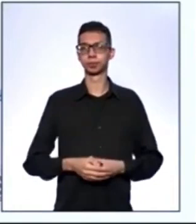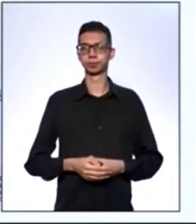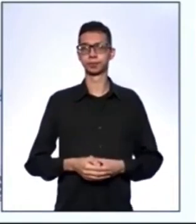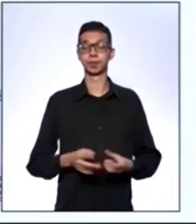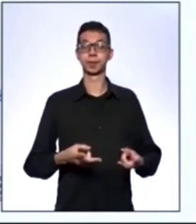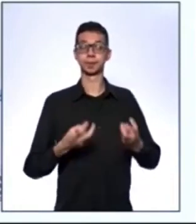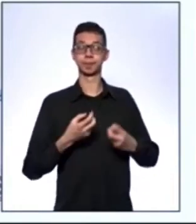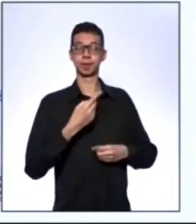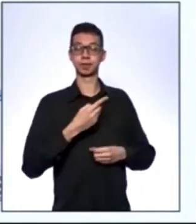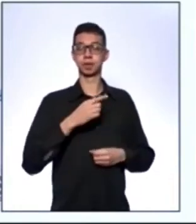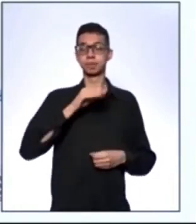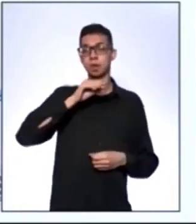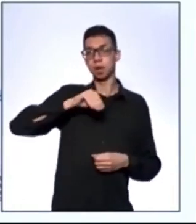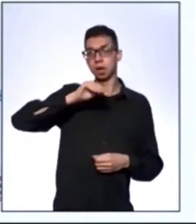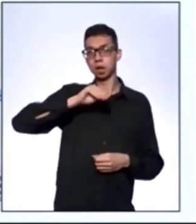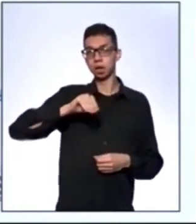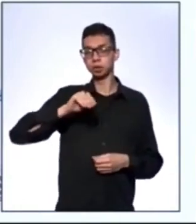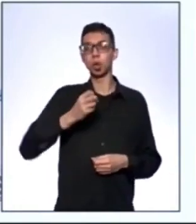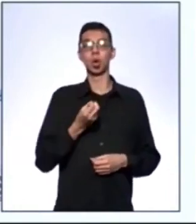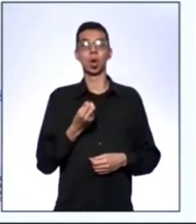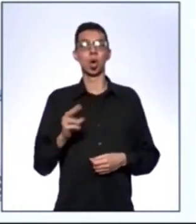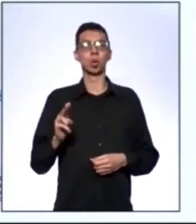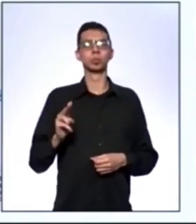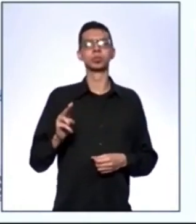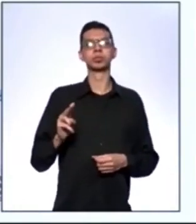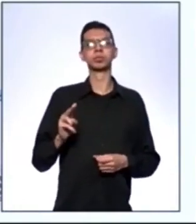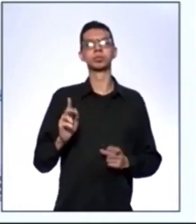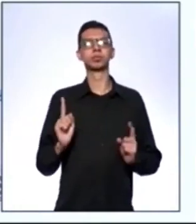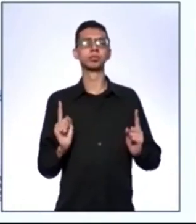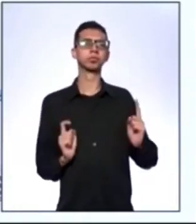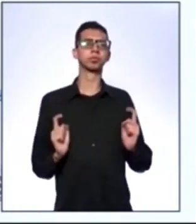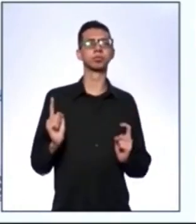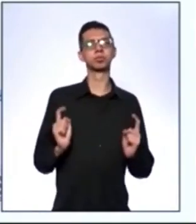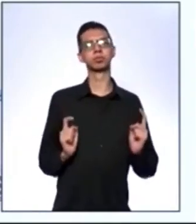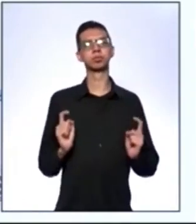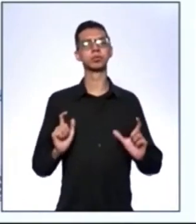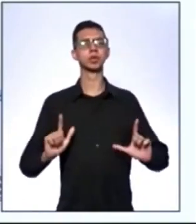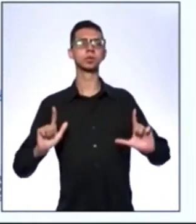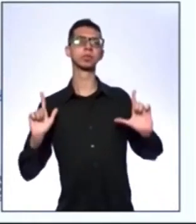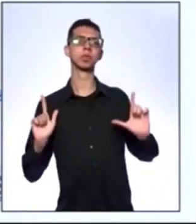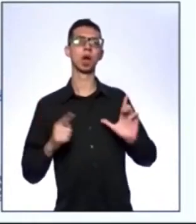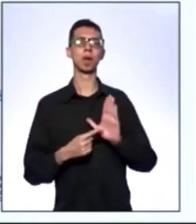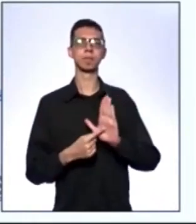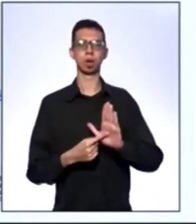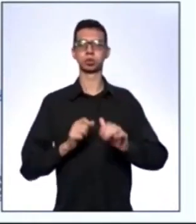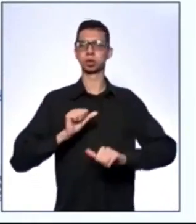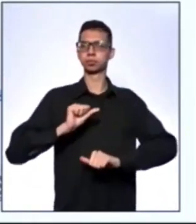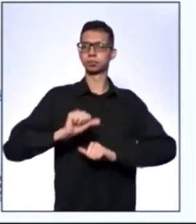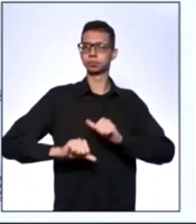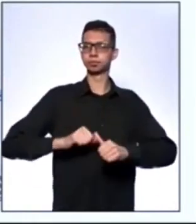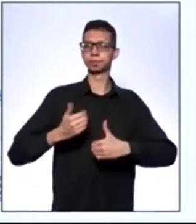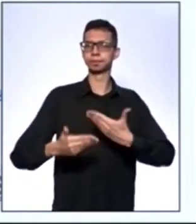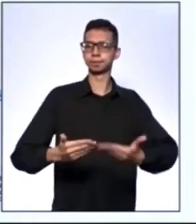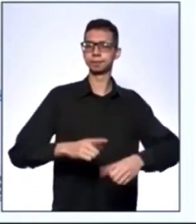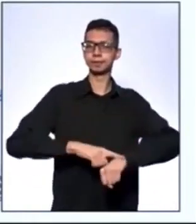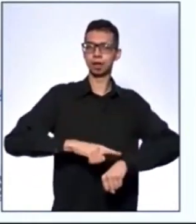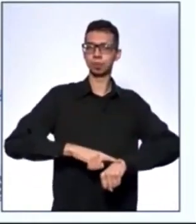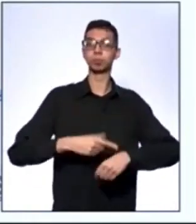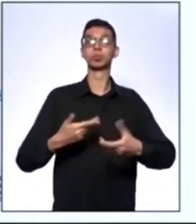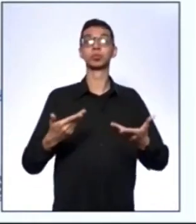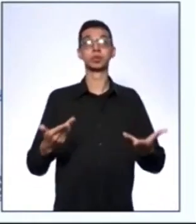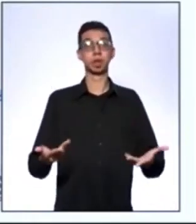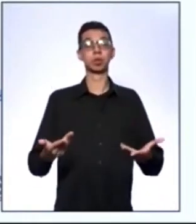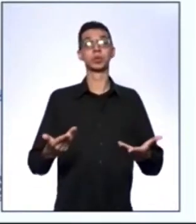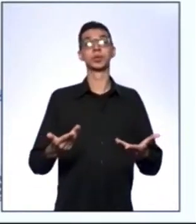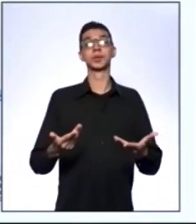ou gestualmente, recriados coletivamente e modificados ao longo do tempo. Essa porção intangível da